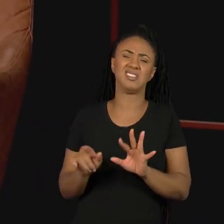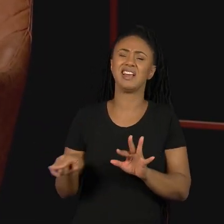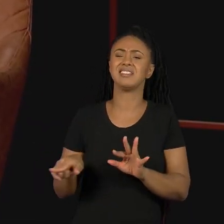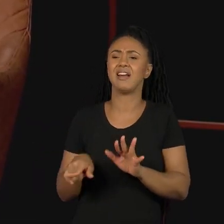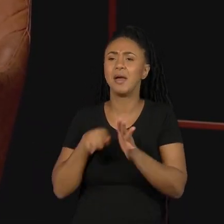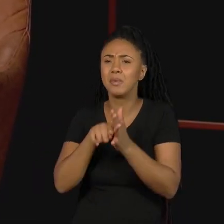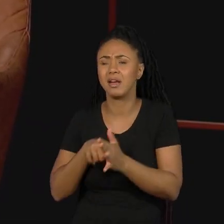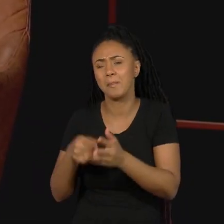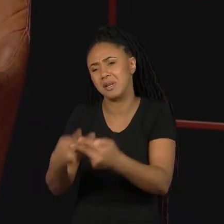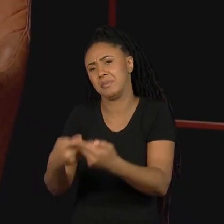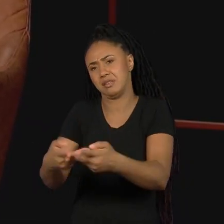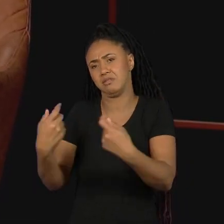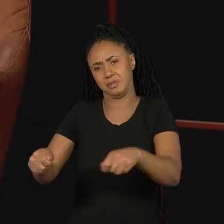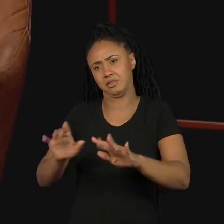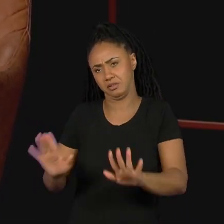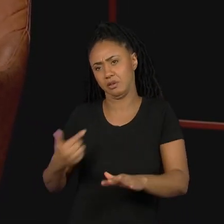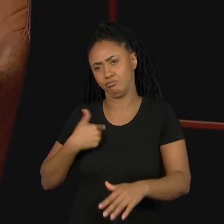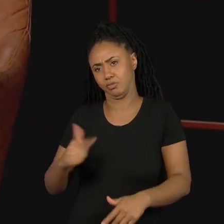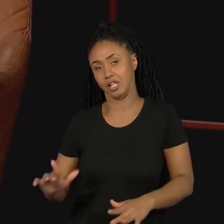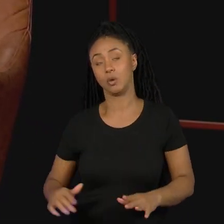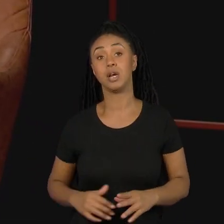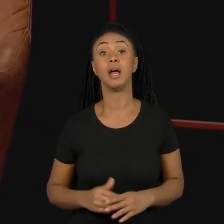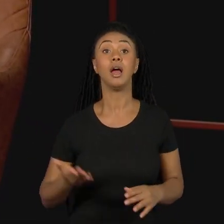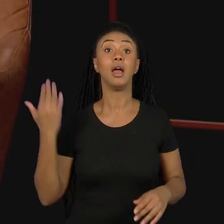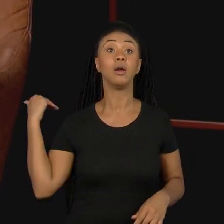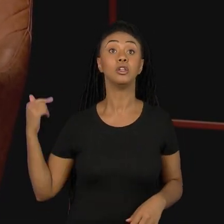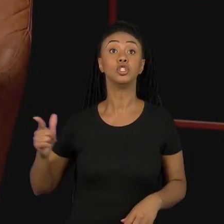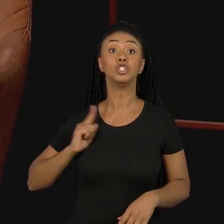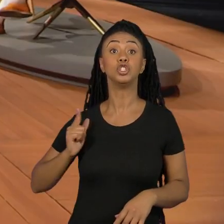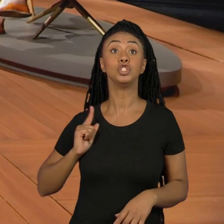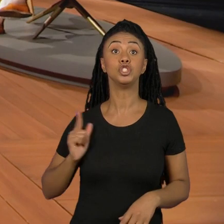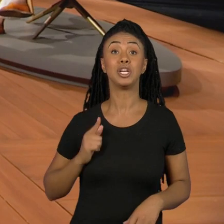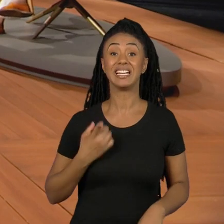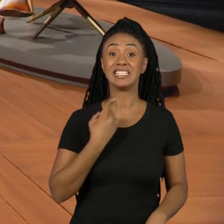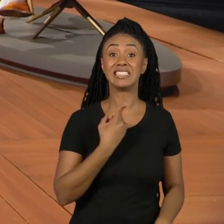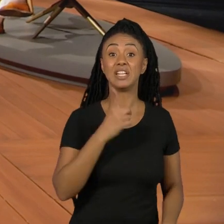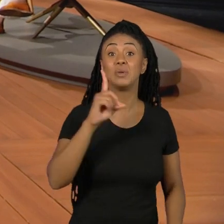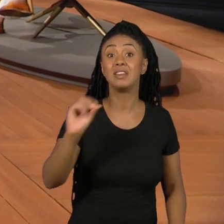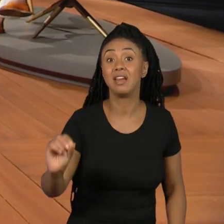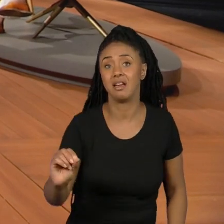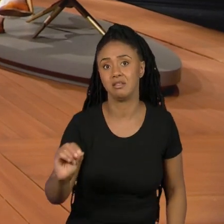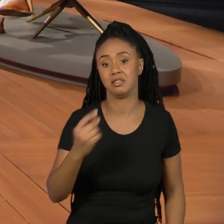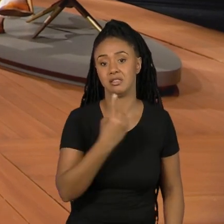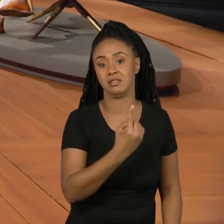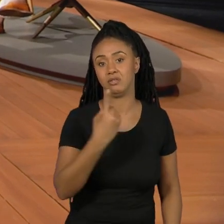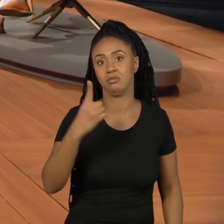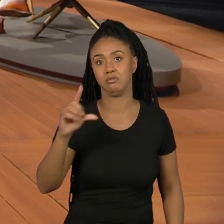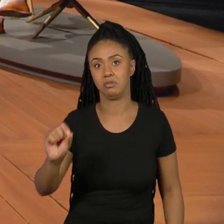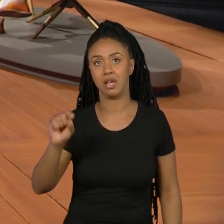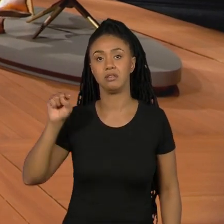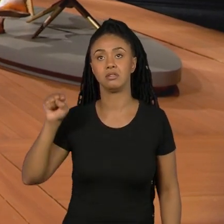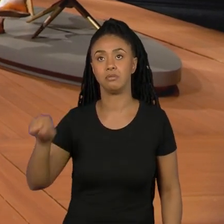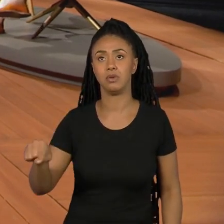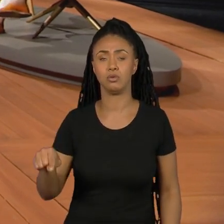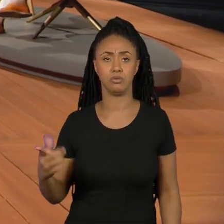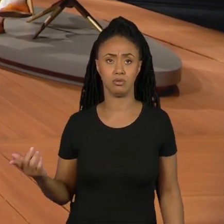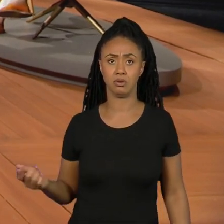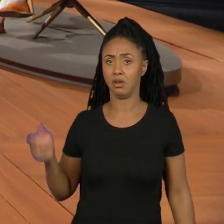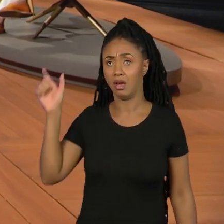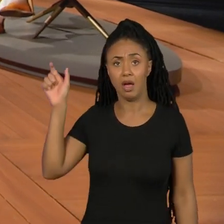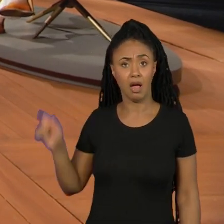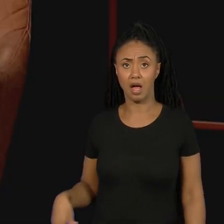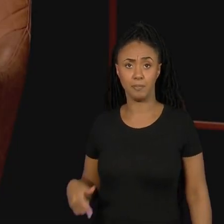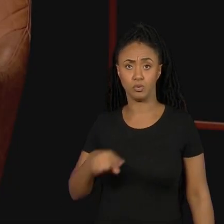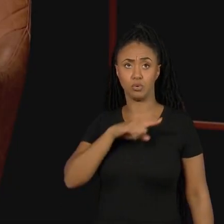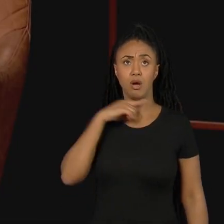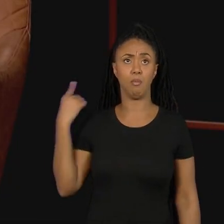paciência. E eu tive uma coleção de tinha 110 mil na Inglaterra. Caramba. O cara morreu, hoje é o conteúdo